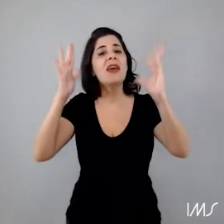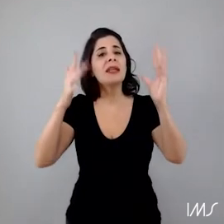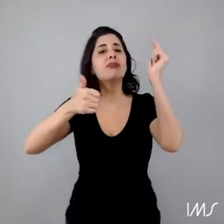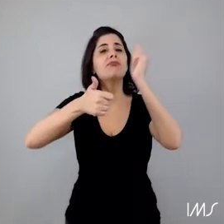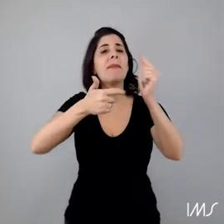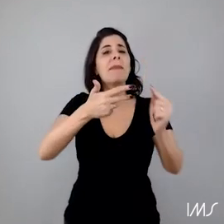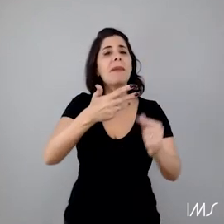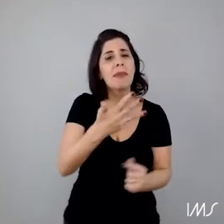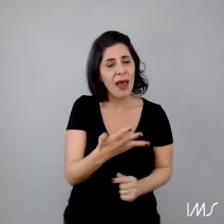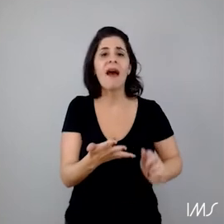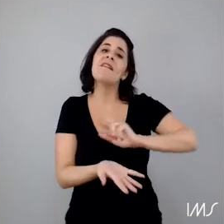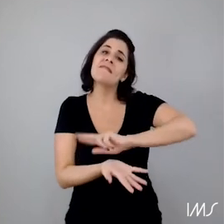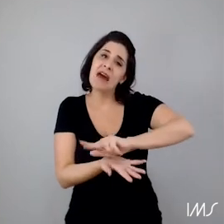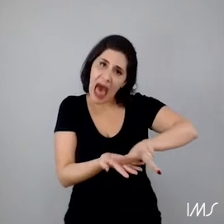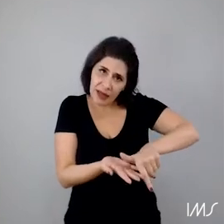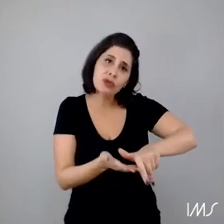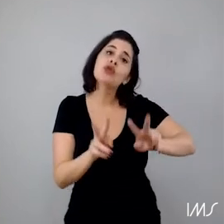então, exatamente também